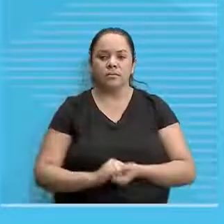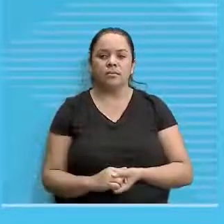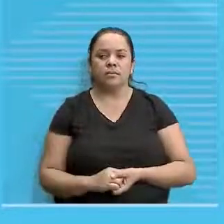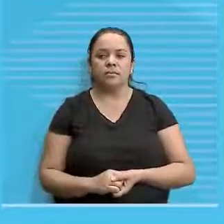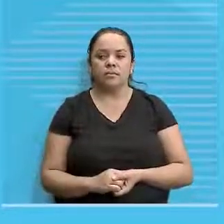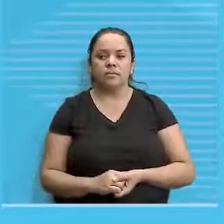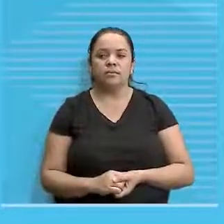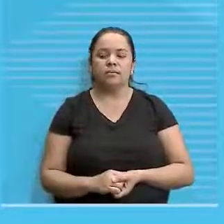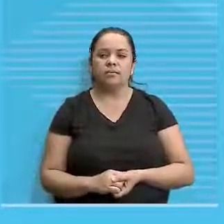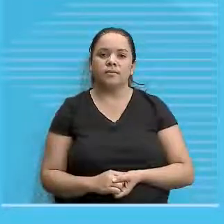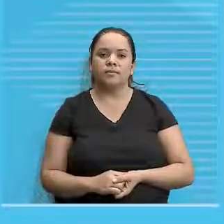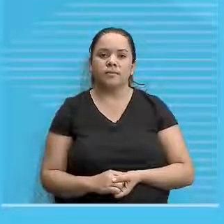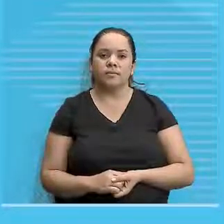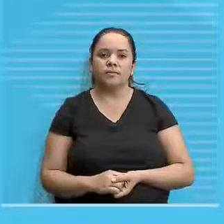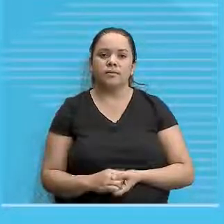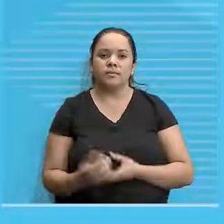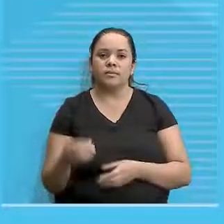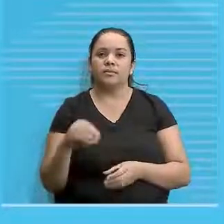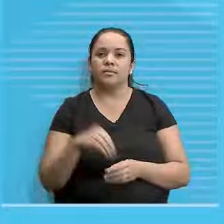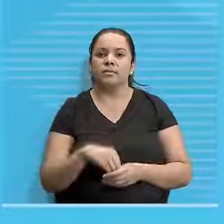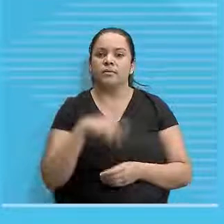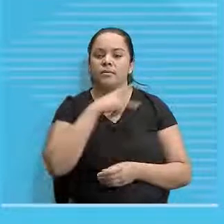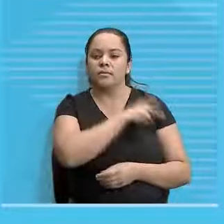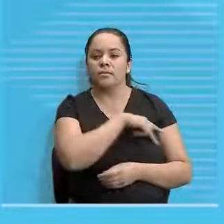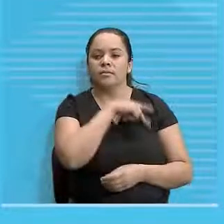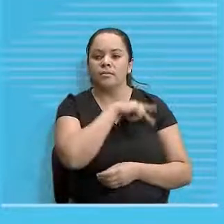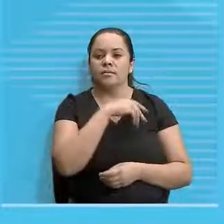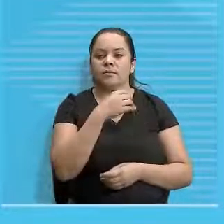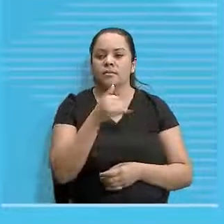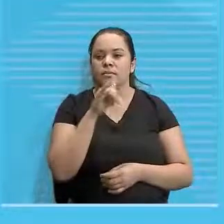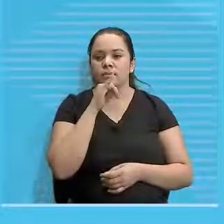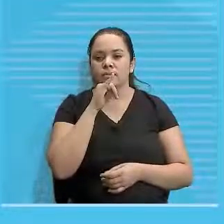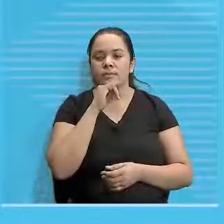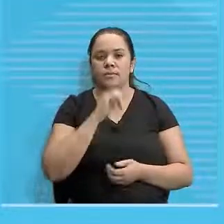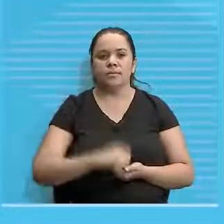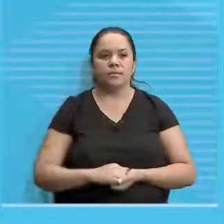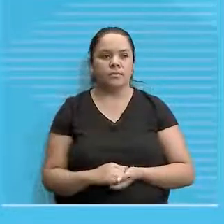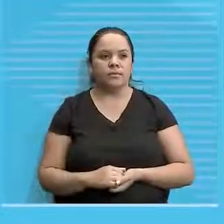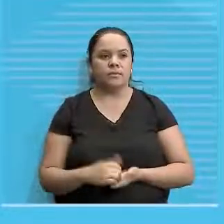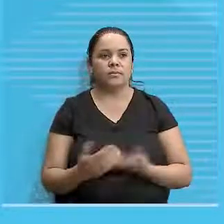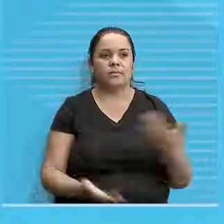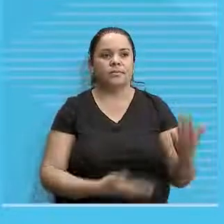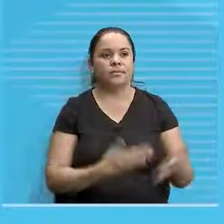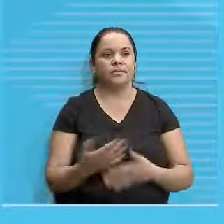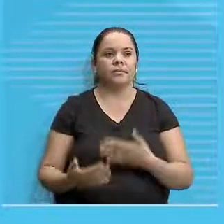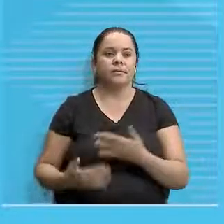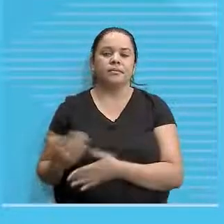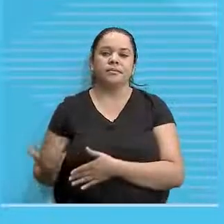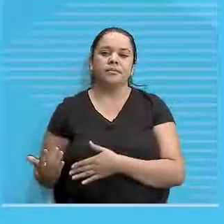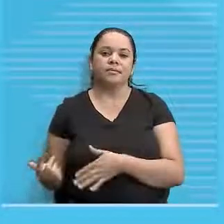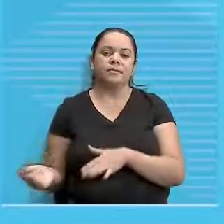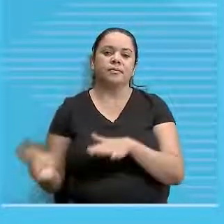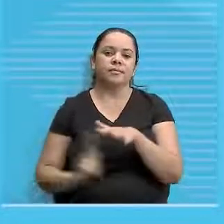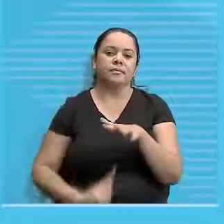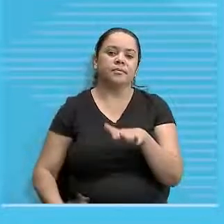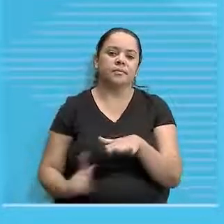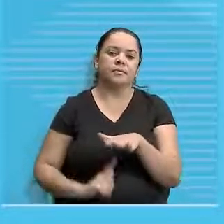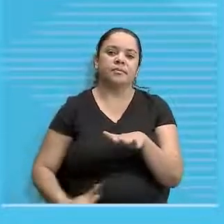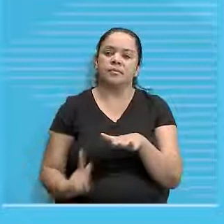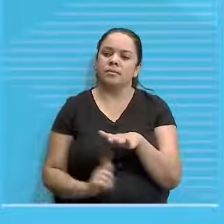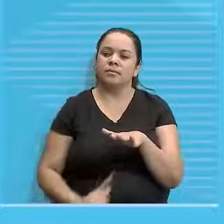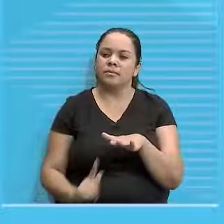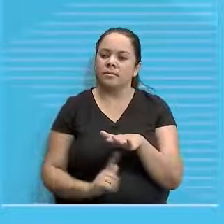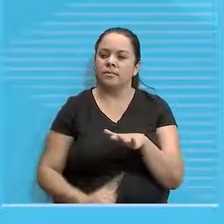costumes, né? Dentro do Piauí, por exemplo. Nós compartilhamos aqui as gírias, a gente compartilha